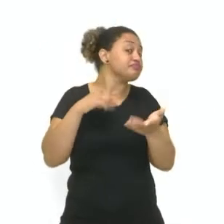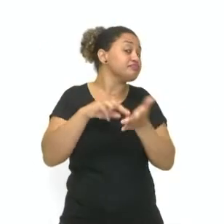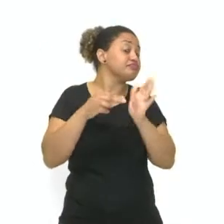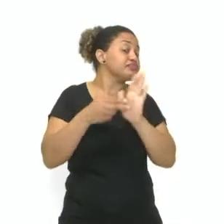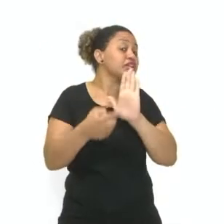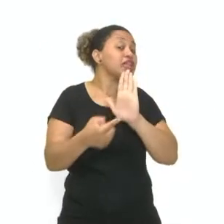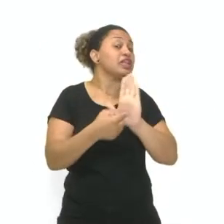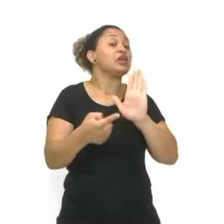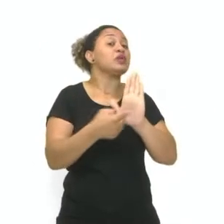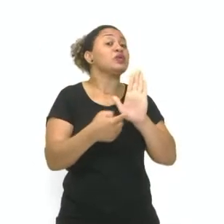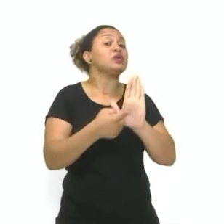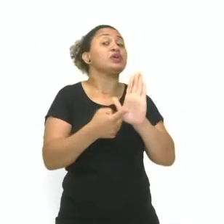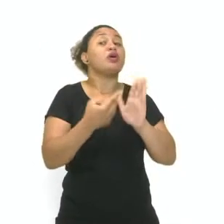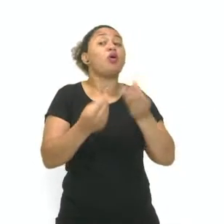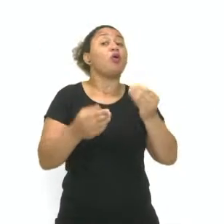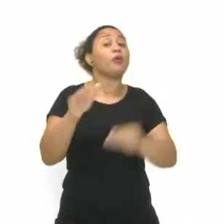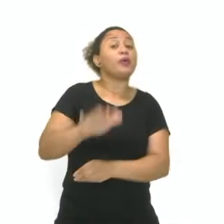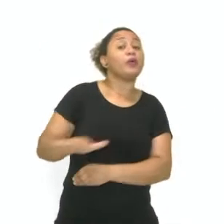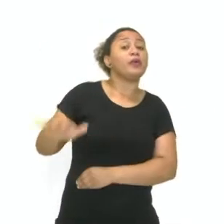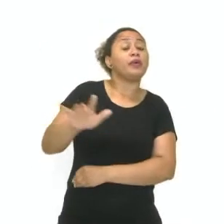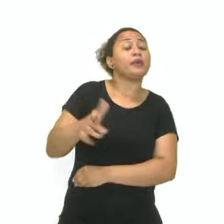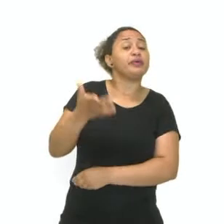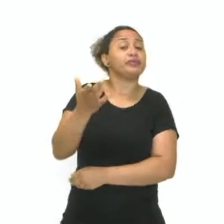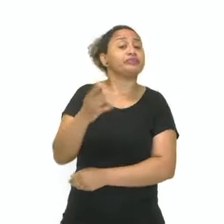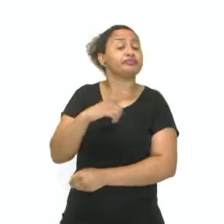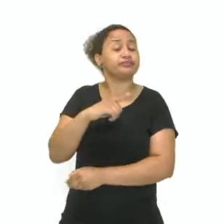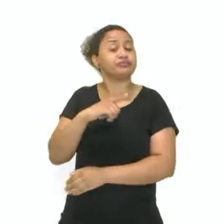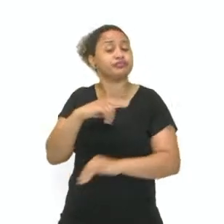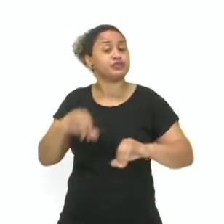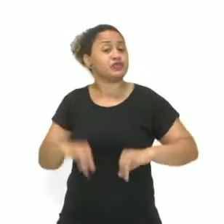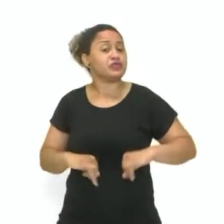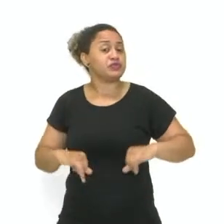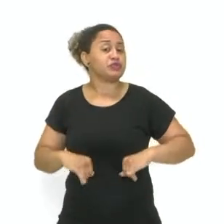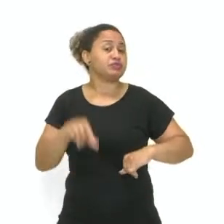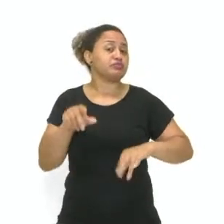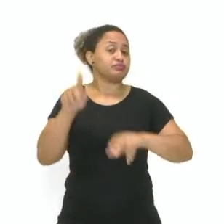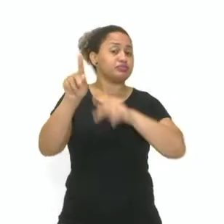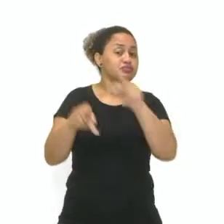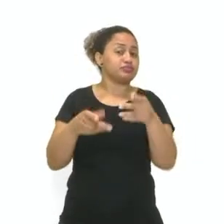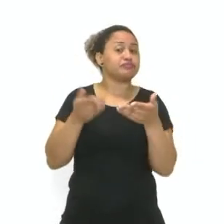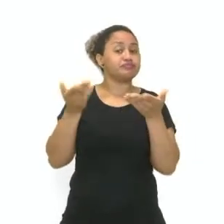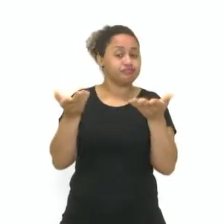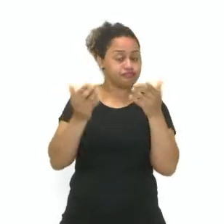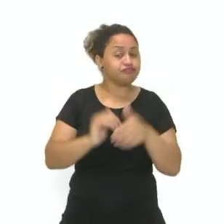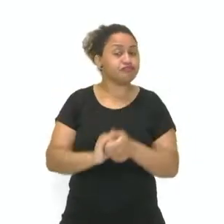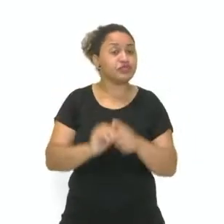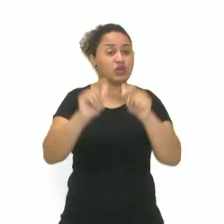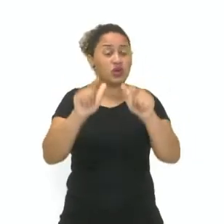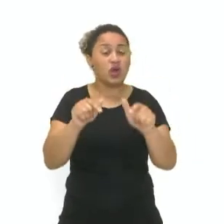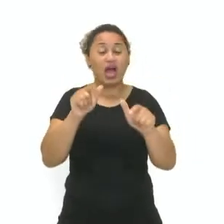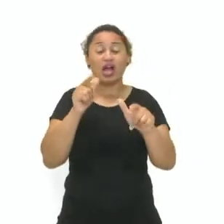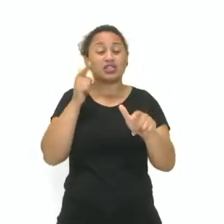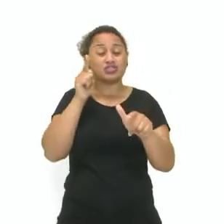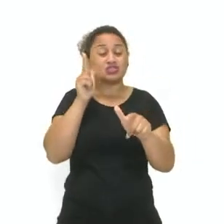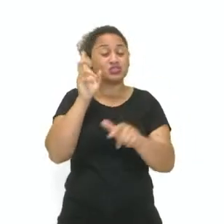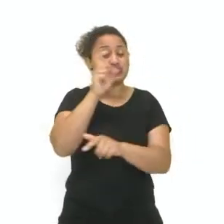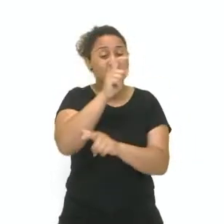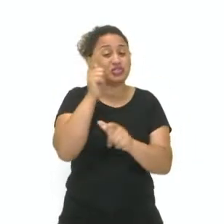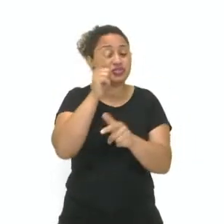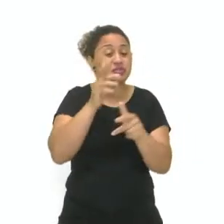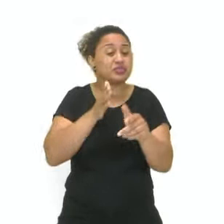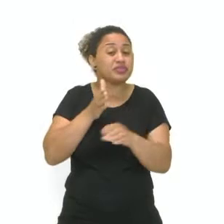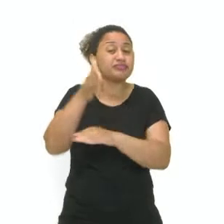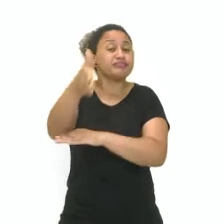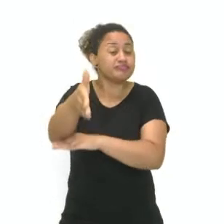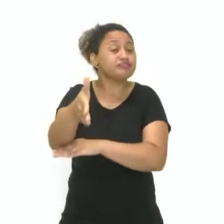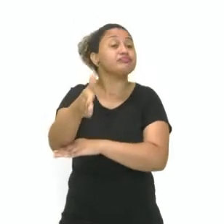da situação sofrida pelo povo originário. Em região de difícil acesso, cita a